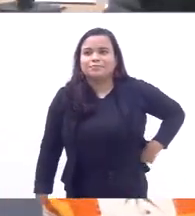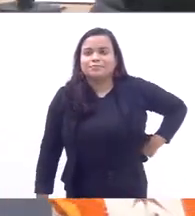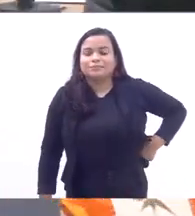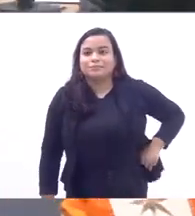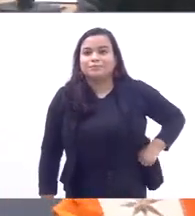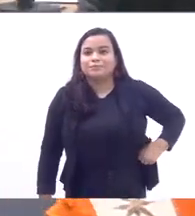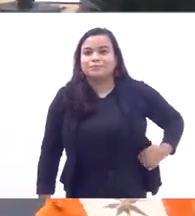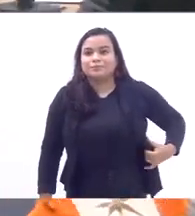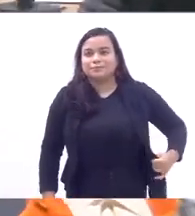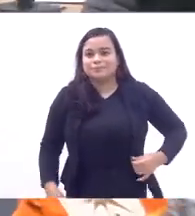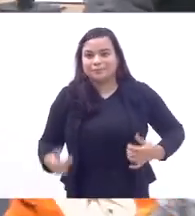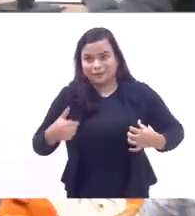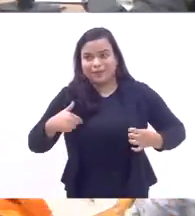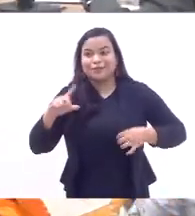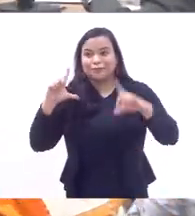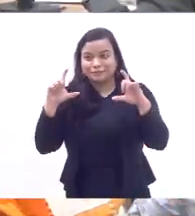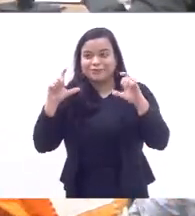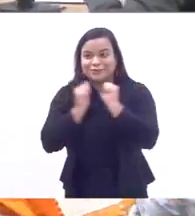Aí nessa eu saio.